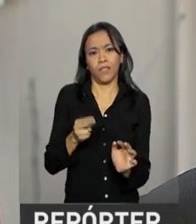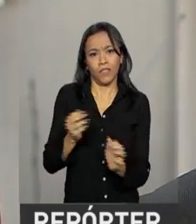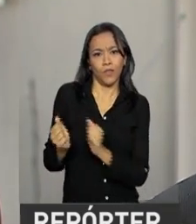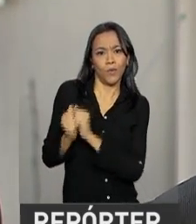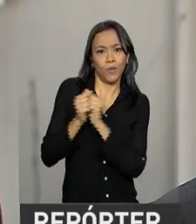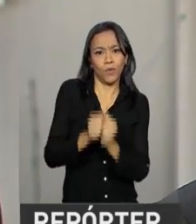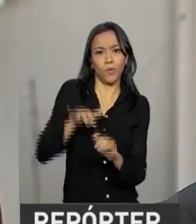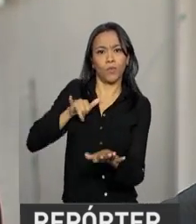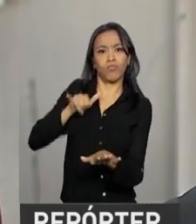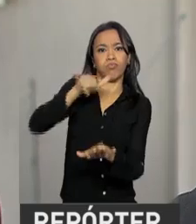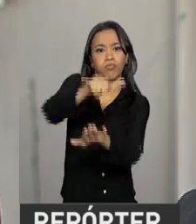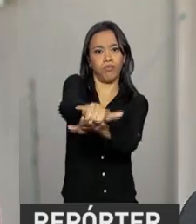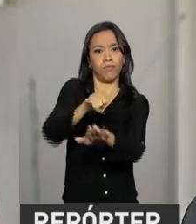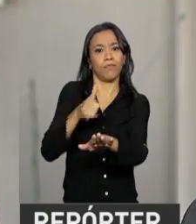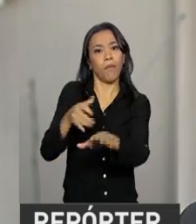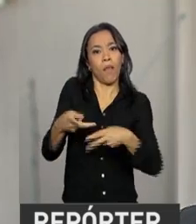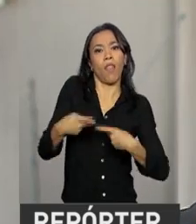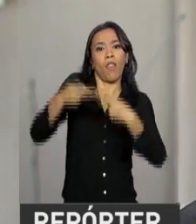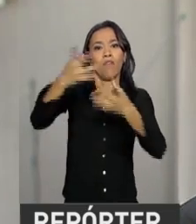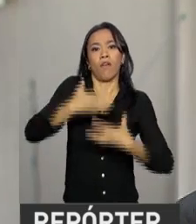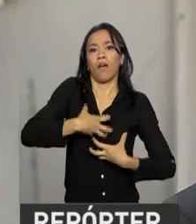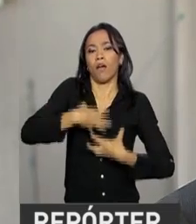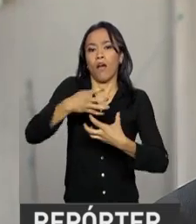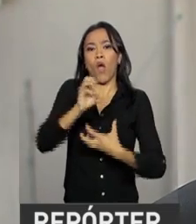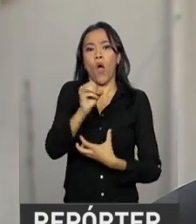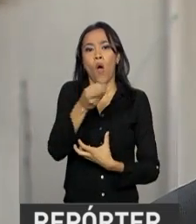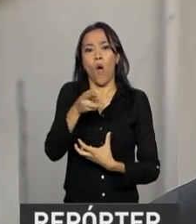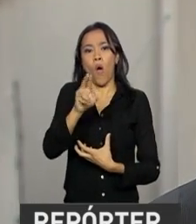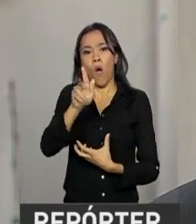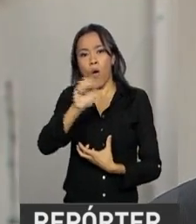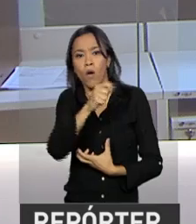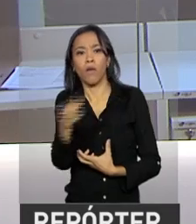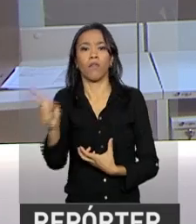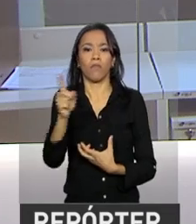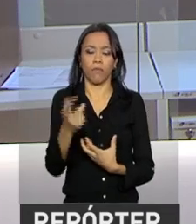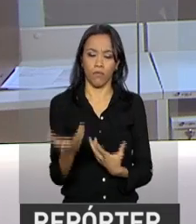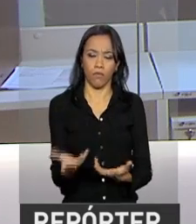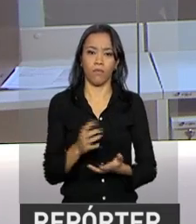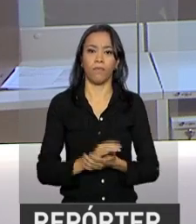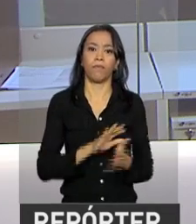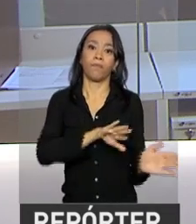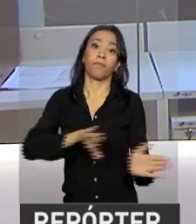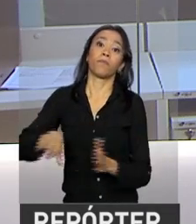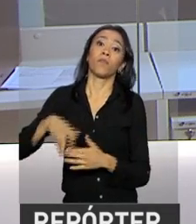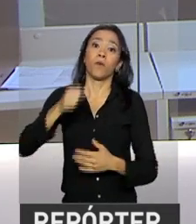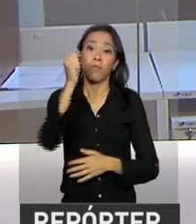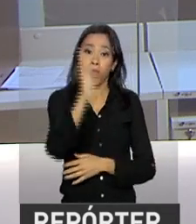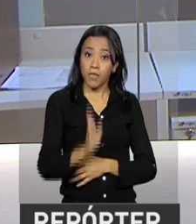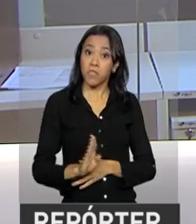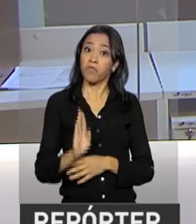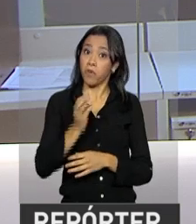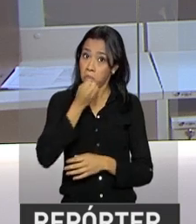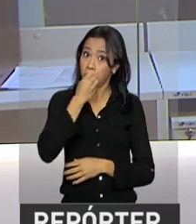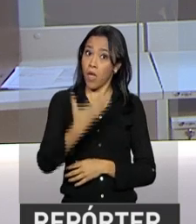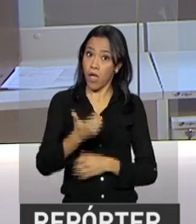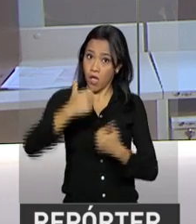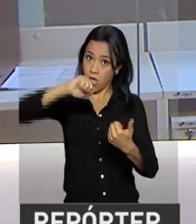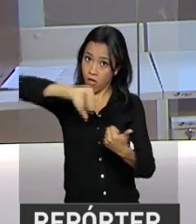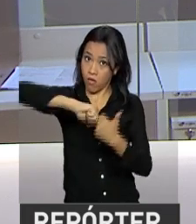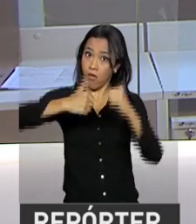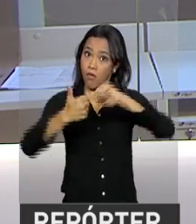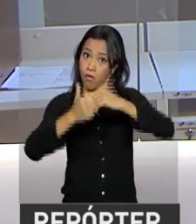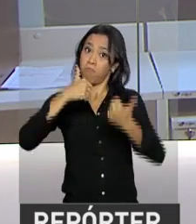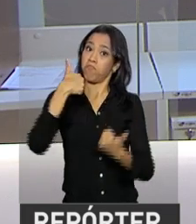a Fábio poderemos salvar muito mais vidas de brasileiros com essa parceria o Brasil foi bem avaliado pela Imprensa